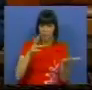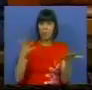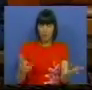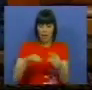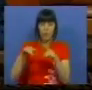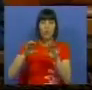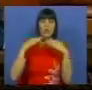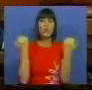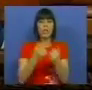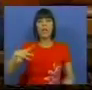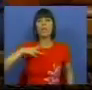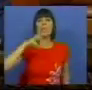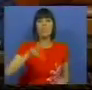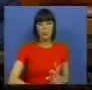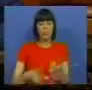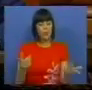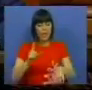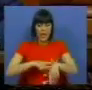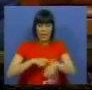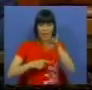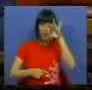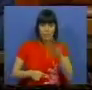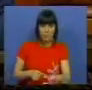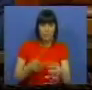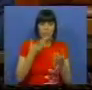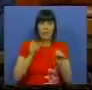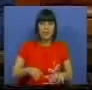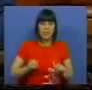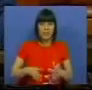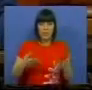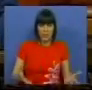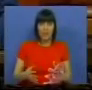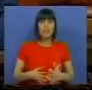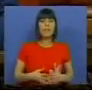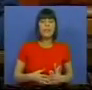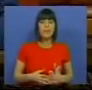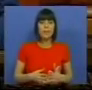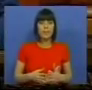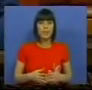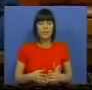a sociedade portuguesa não deixará em devido tempo de fazer esse debate.